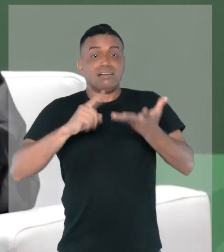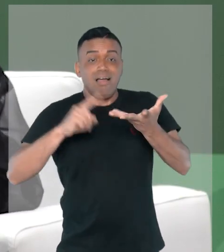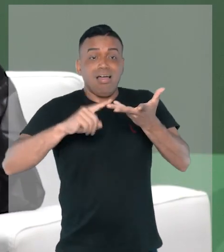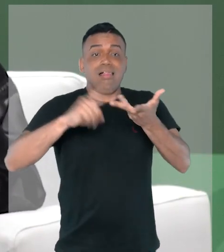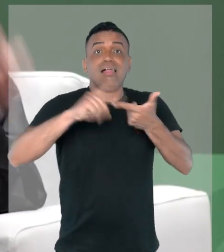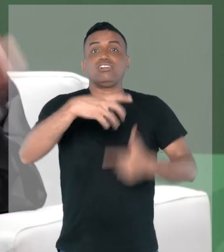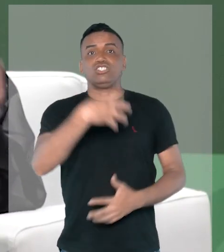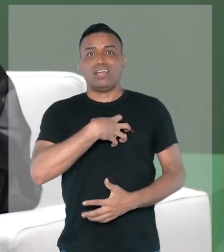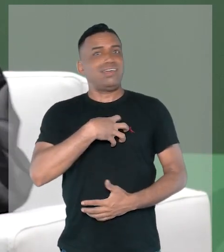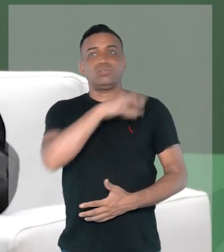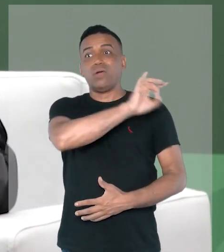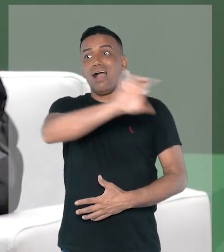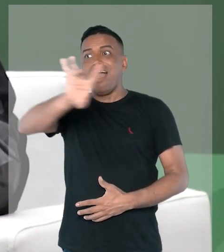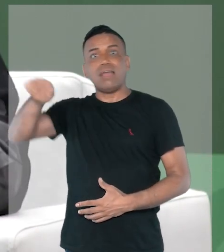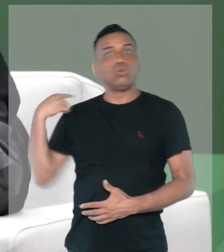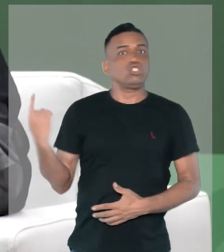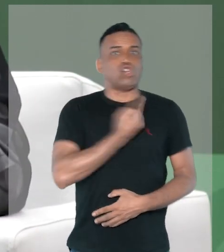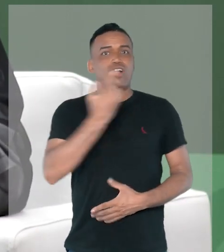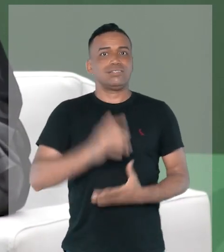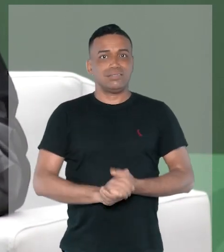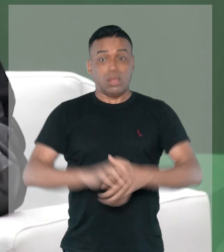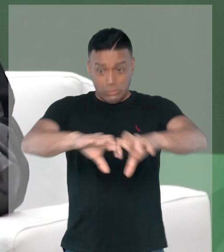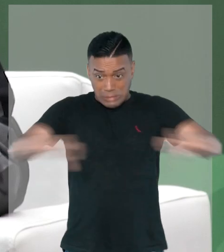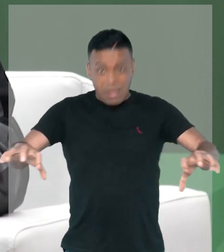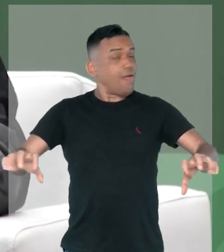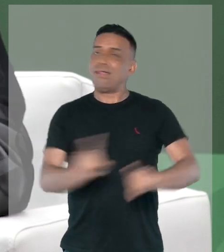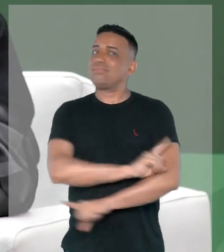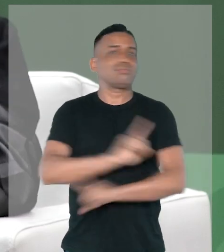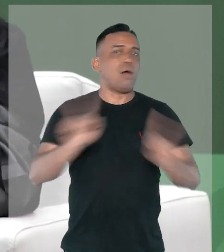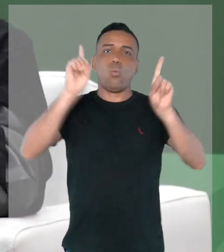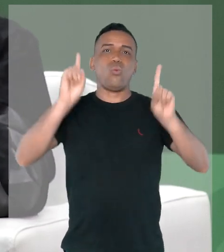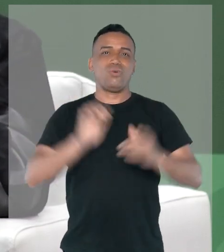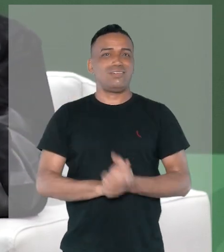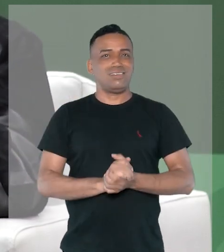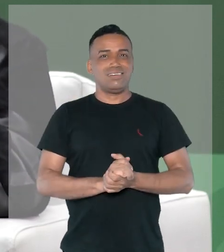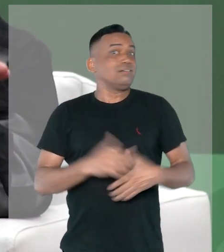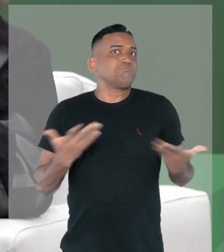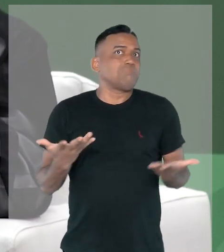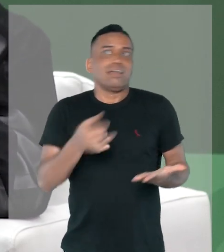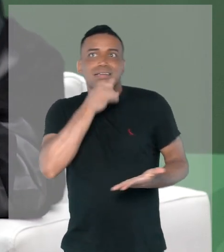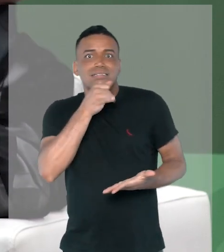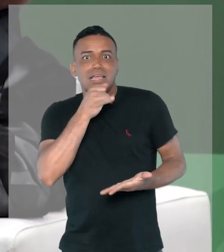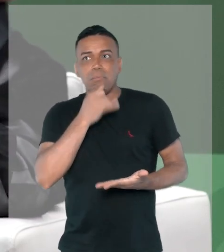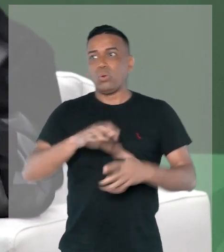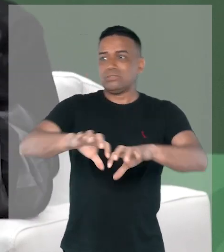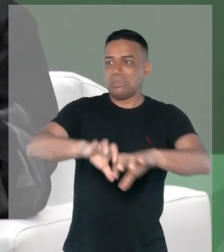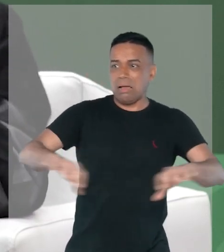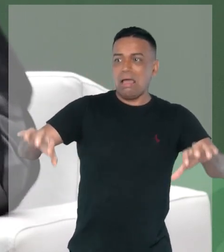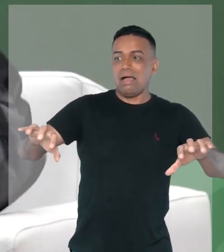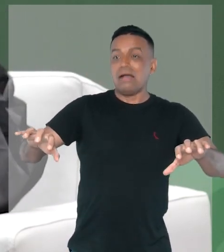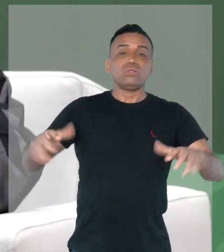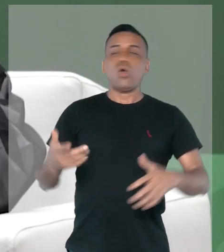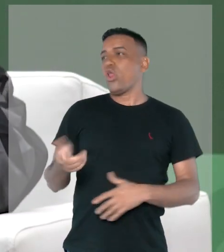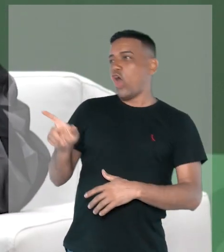cada uma dessas formas é cada um de nós. Não estamos separados. Não existe uma coisa que tem uma deidade separada de mim que está